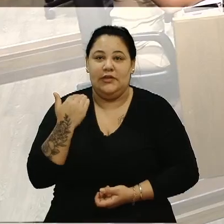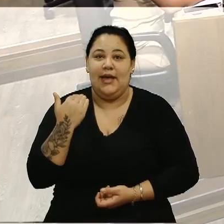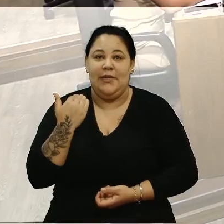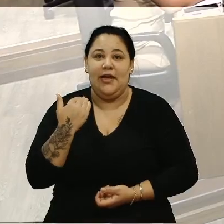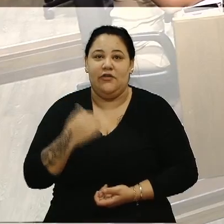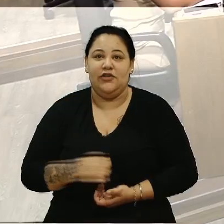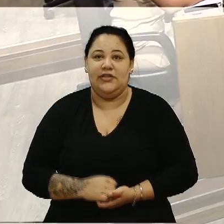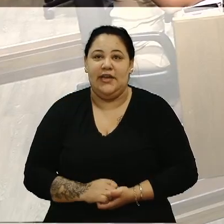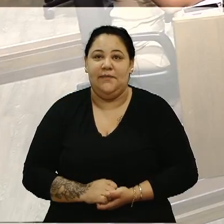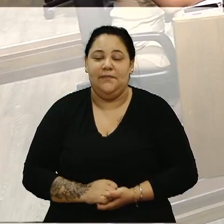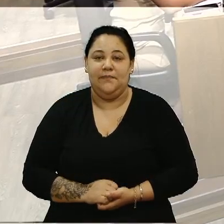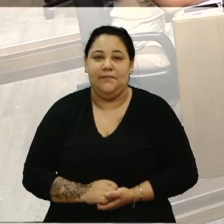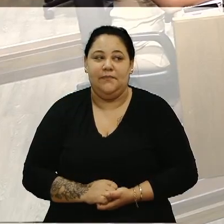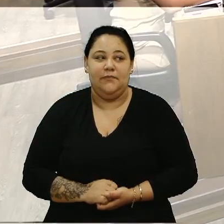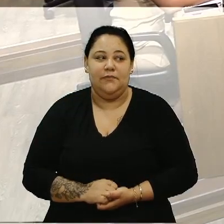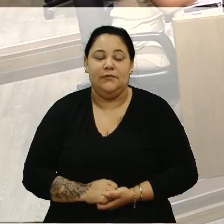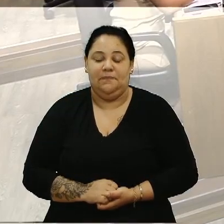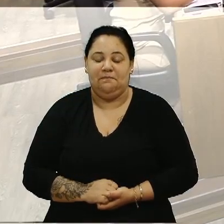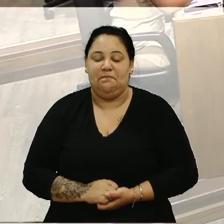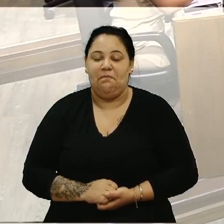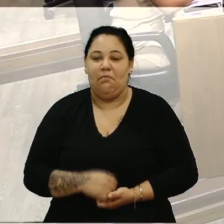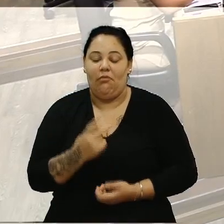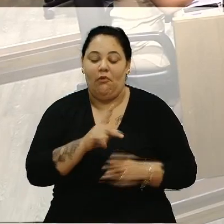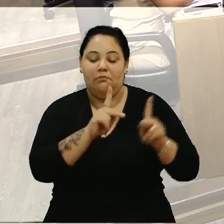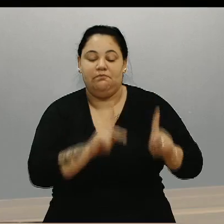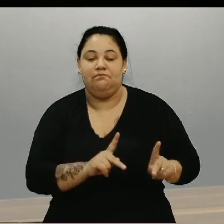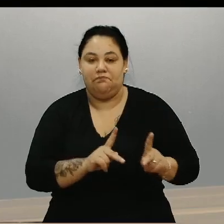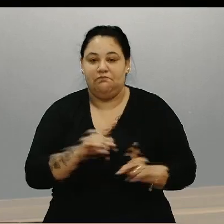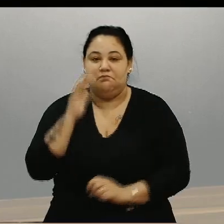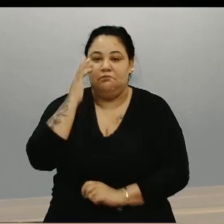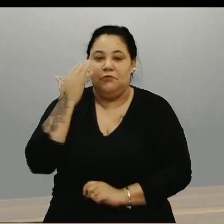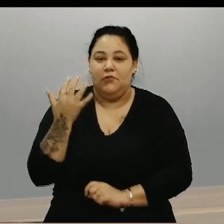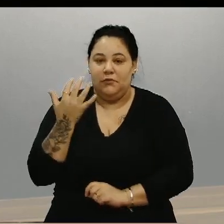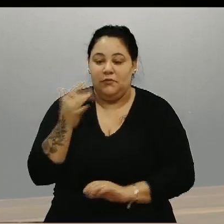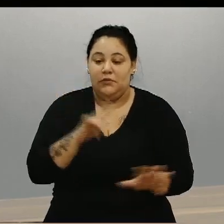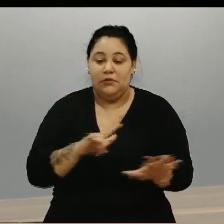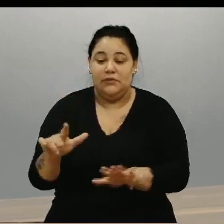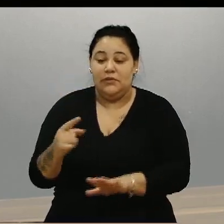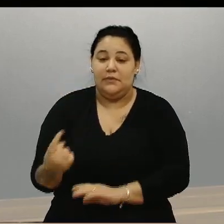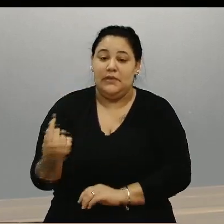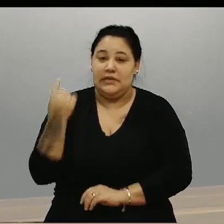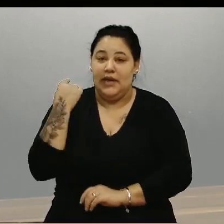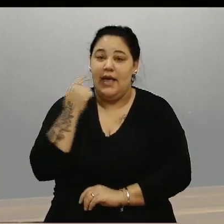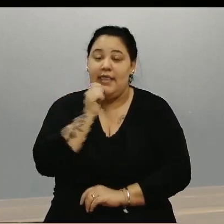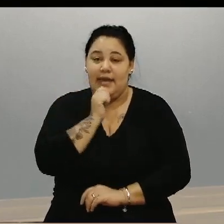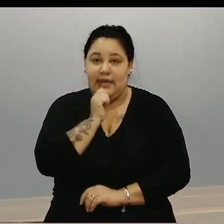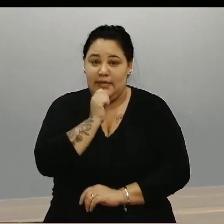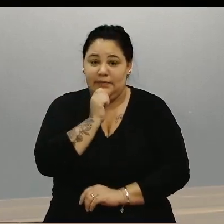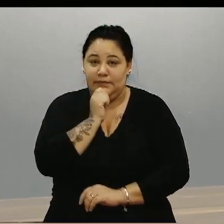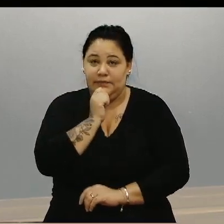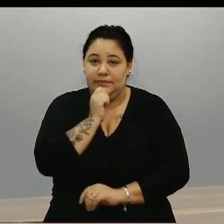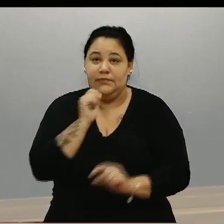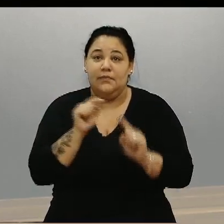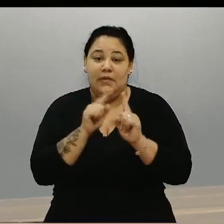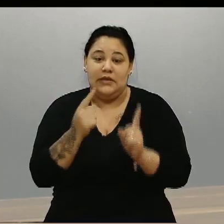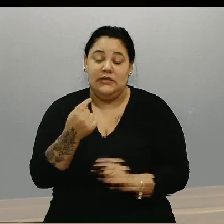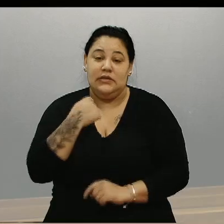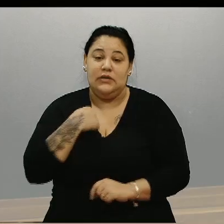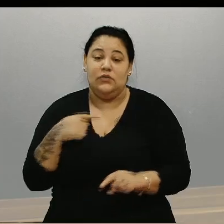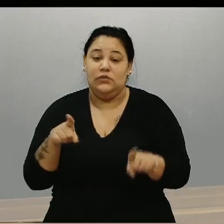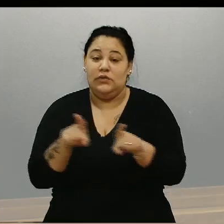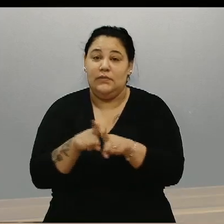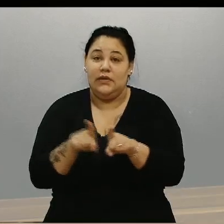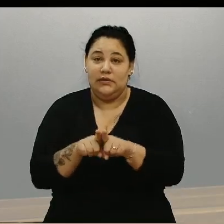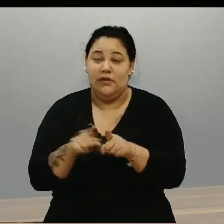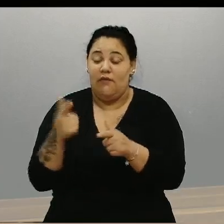O passamento dessas 2 pessoas aconteceu na semana passada ainda, mas eu também estava com problema, não